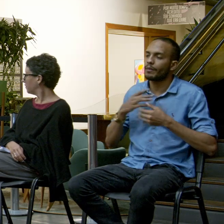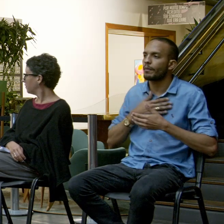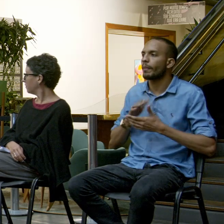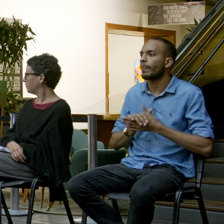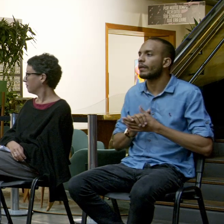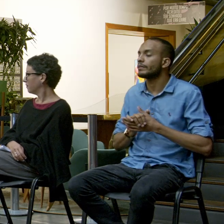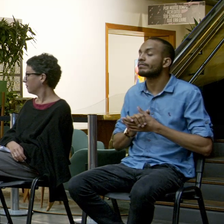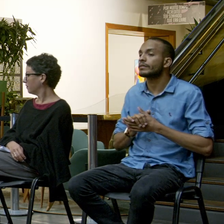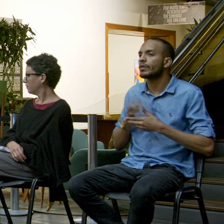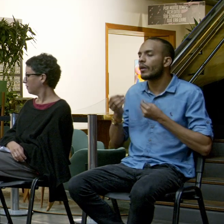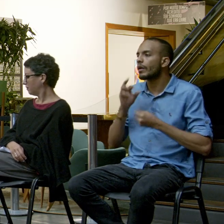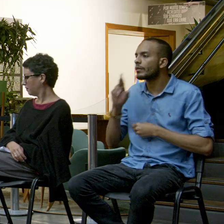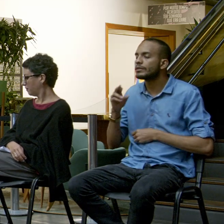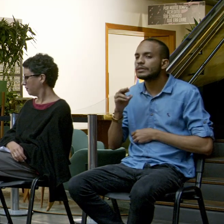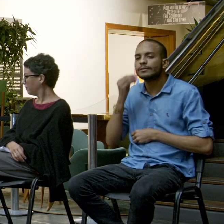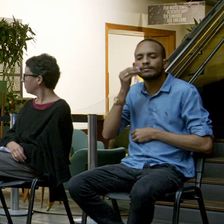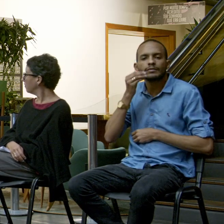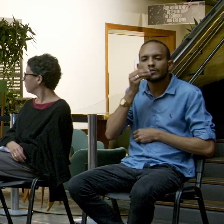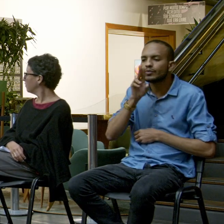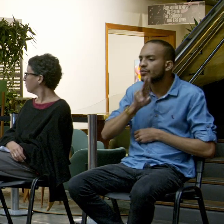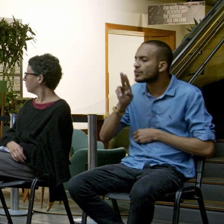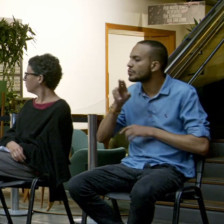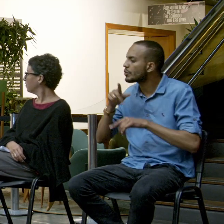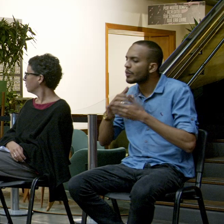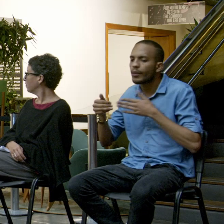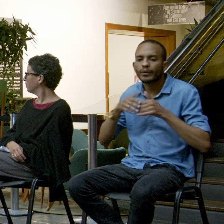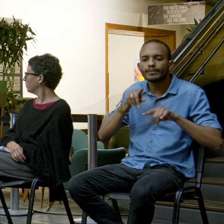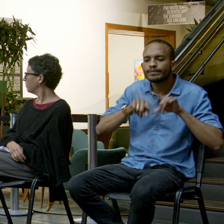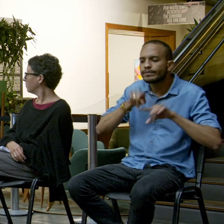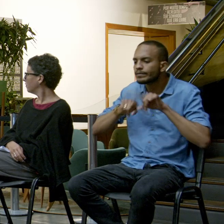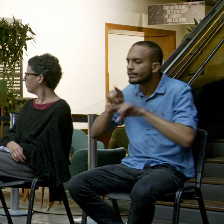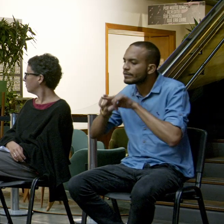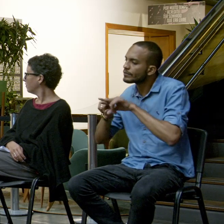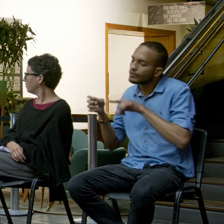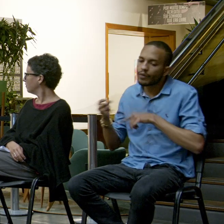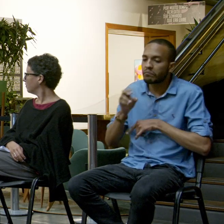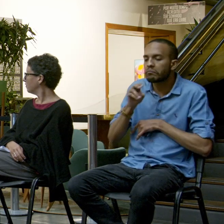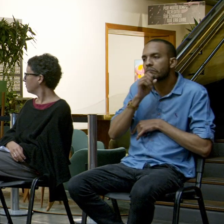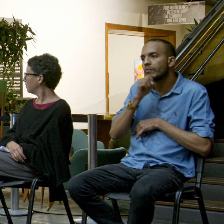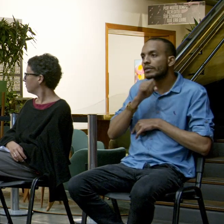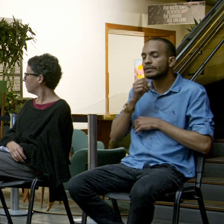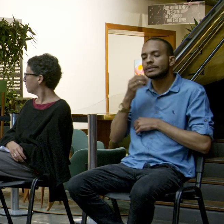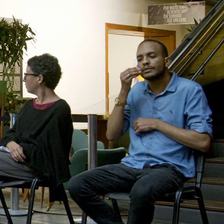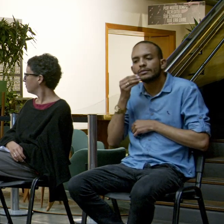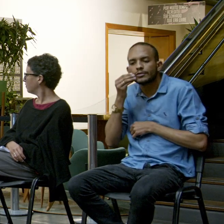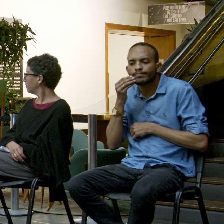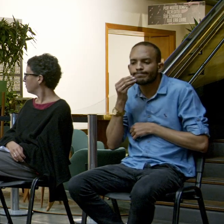respondeu: vejo a experimentação possível no uso de qualquer mídia, nova ou velha. Aliás, o